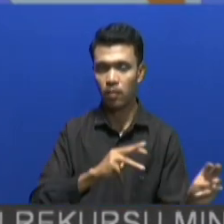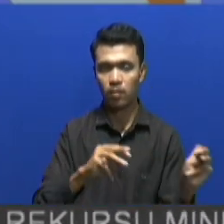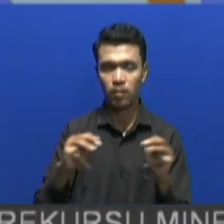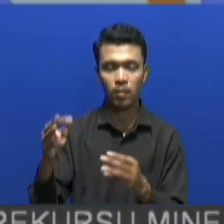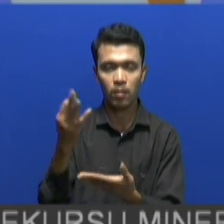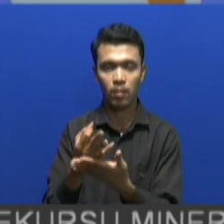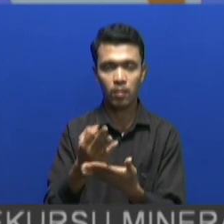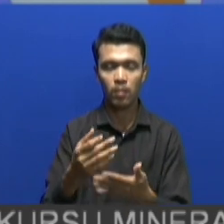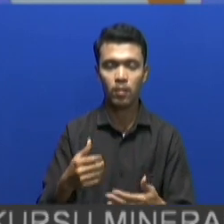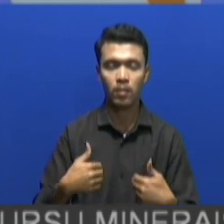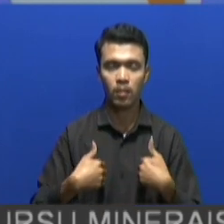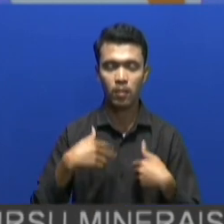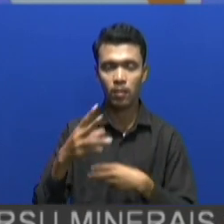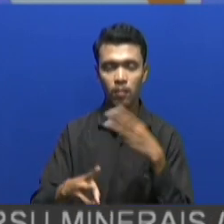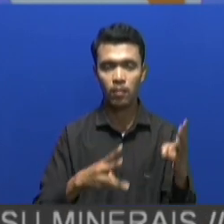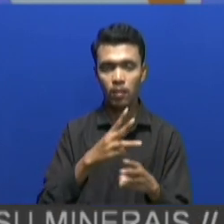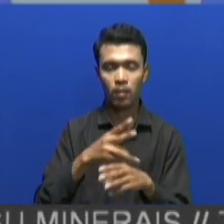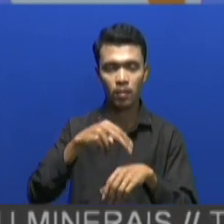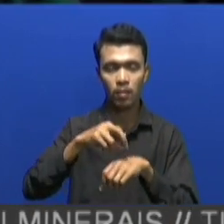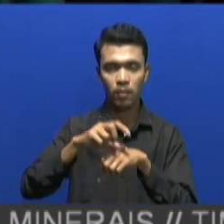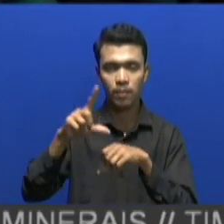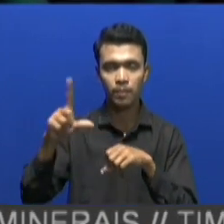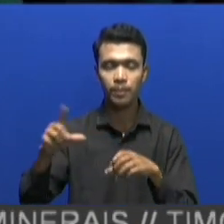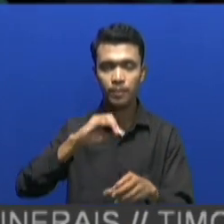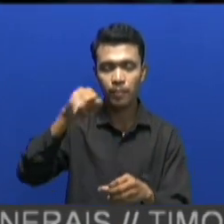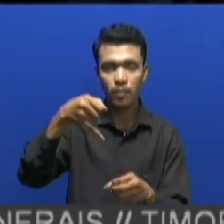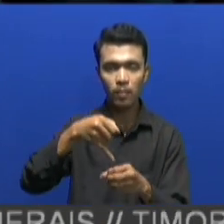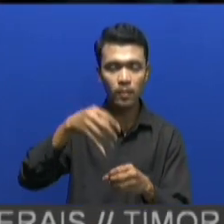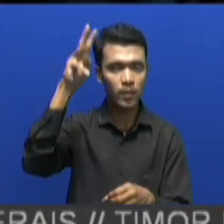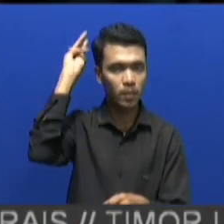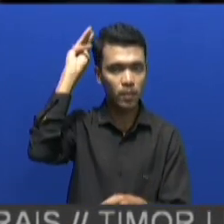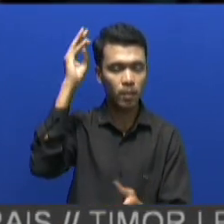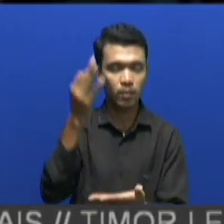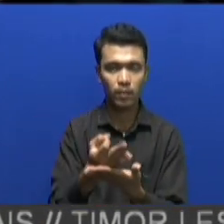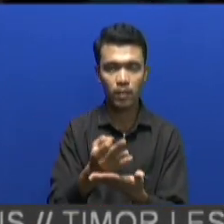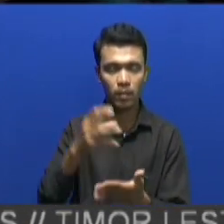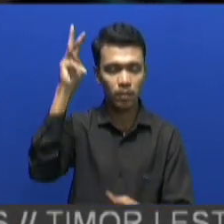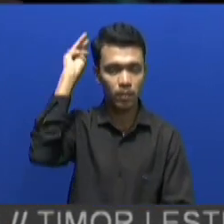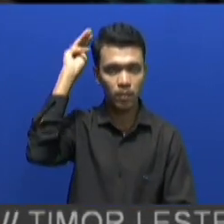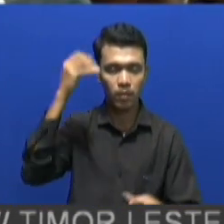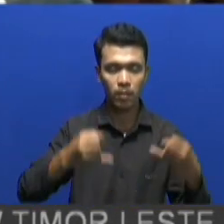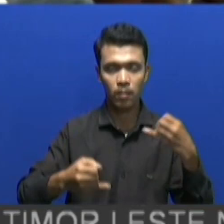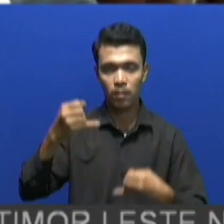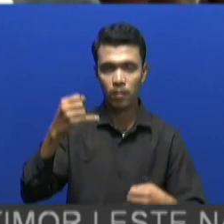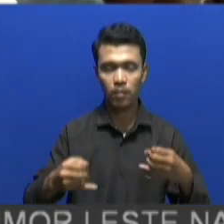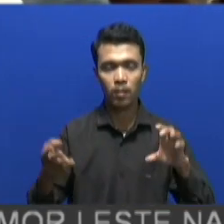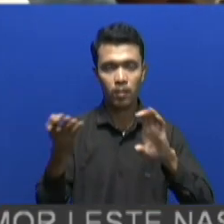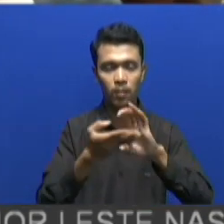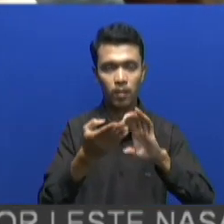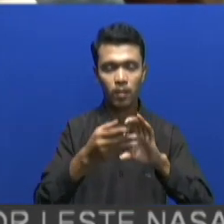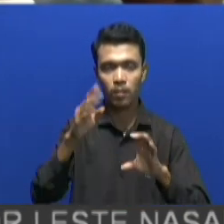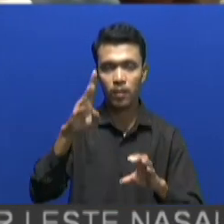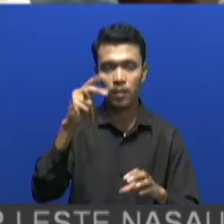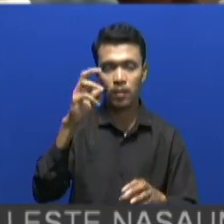e o Contexto Global. No local, envolve Ministério Finanças, Ministério de Justiça, Banco Central